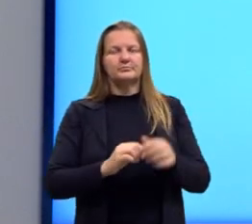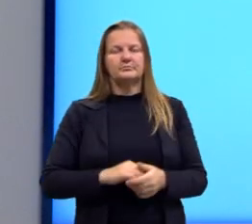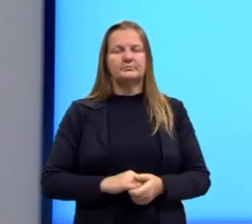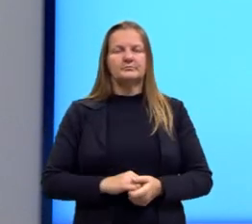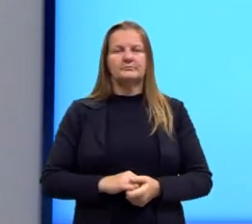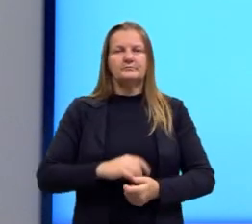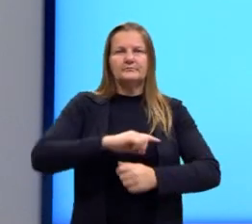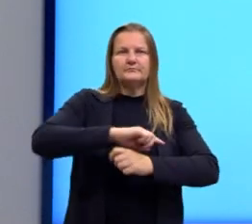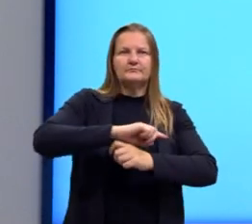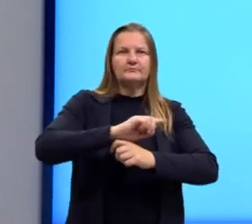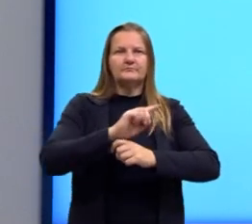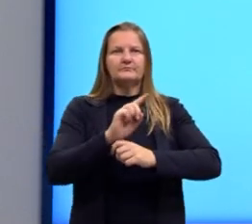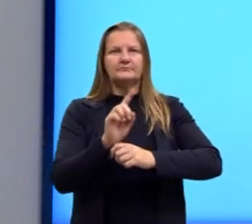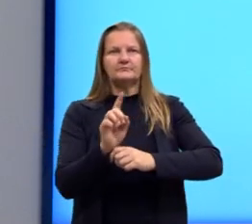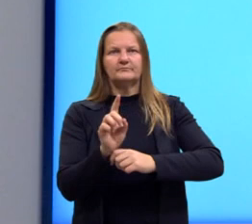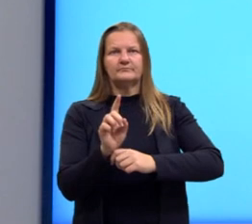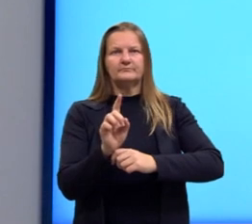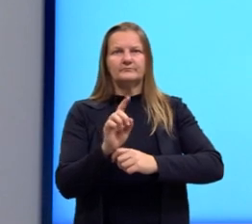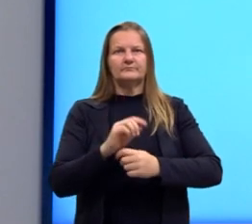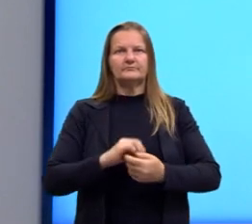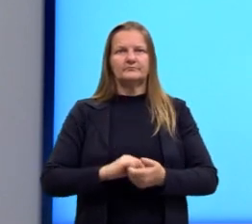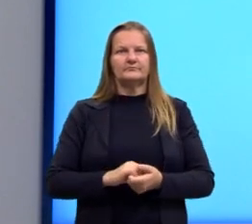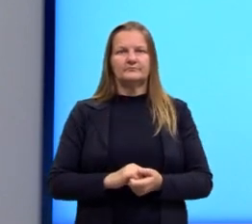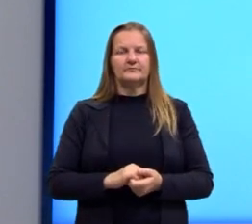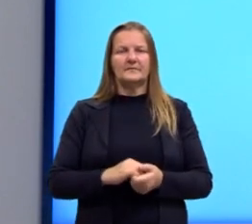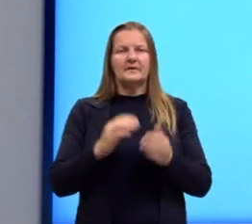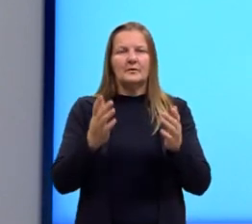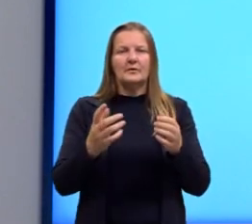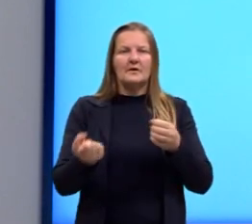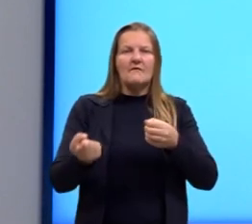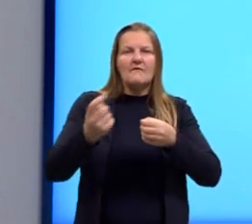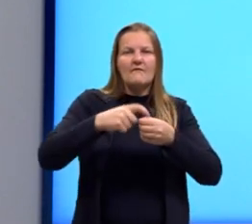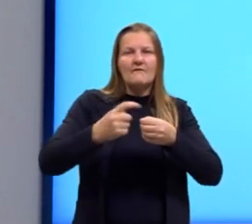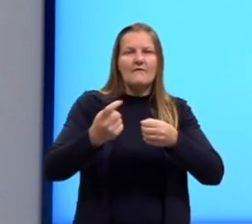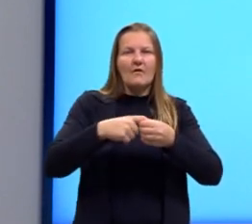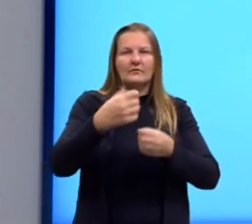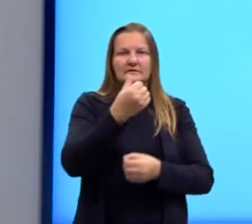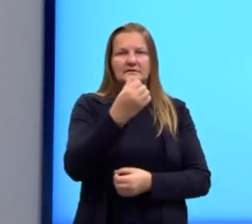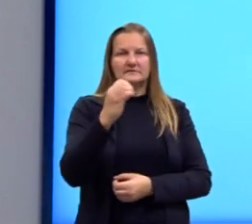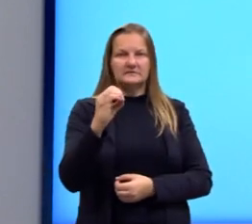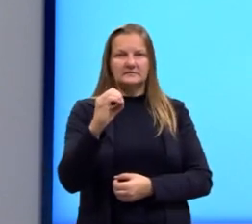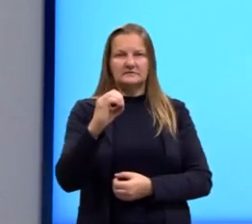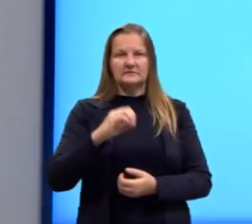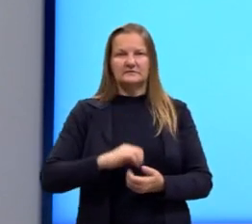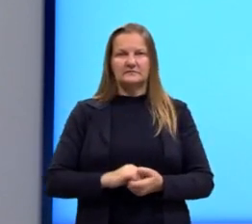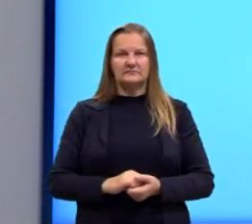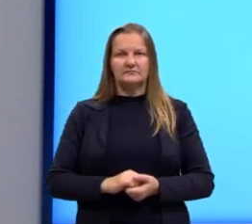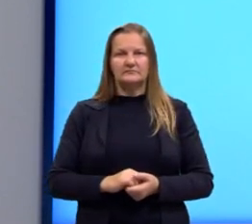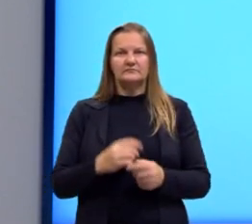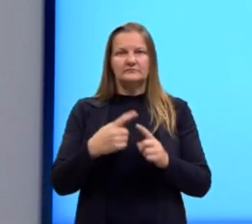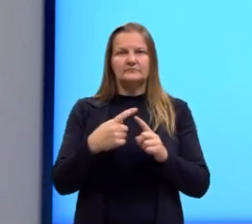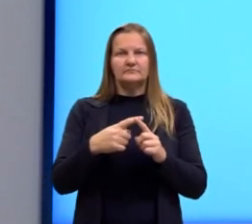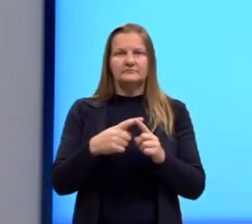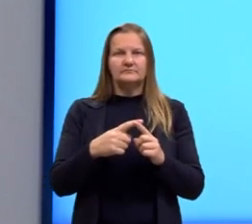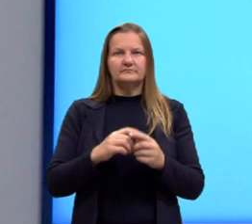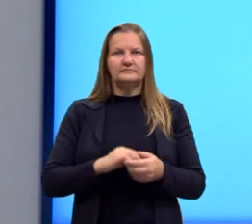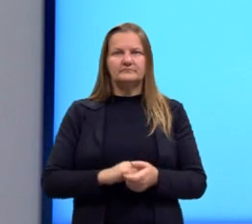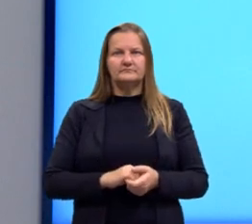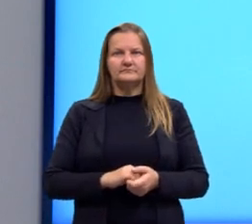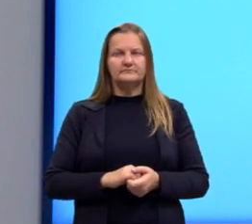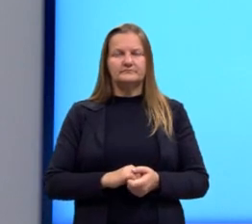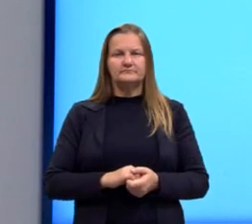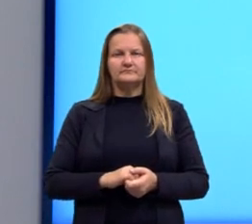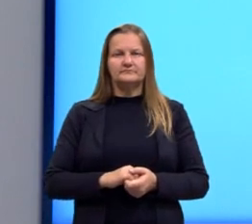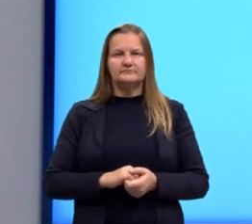foi em sentido horário nós vamos voltar 60° tá então subtrair 60 né